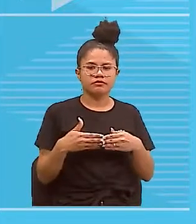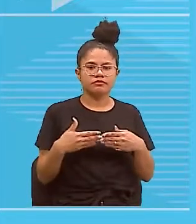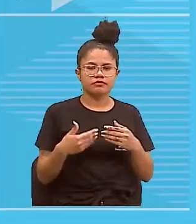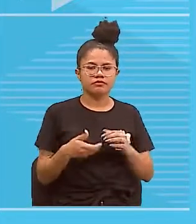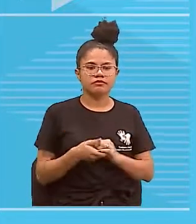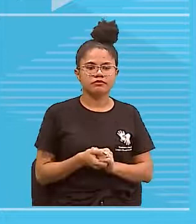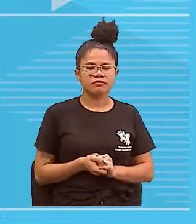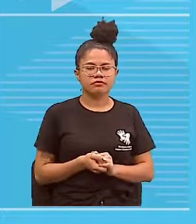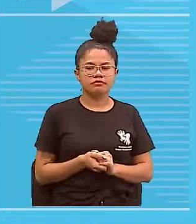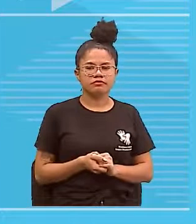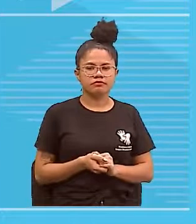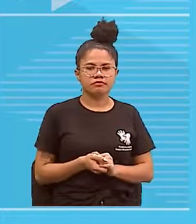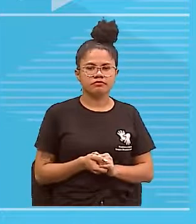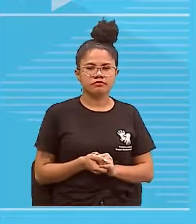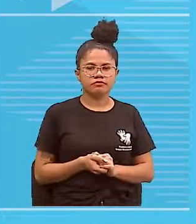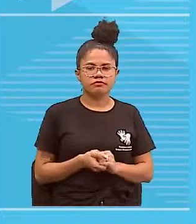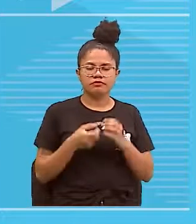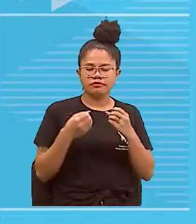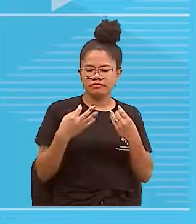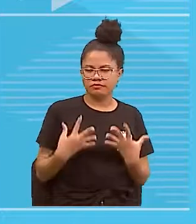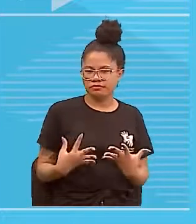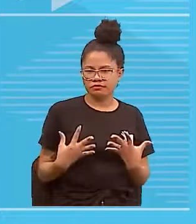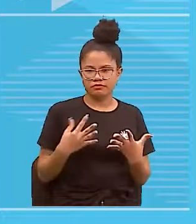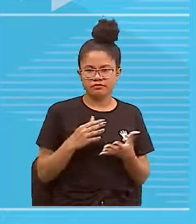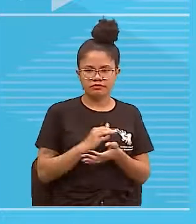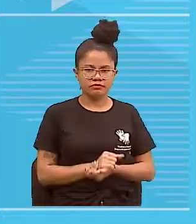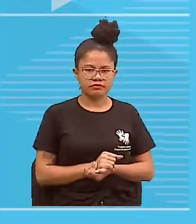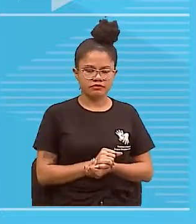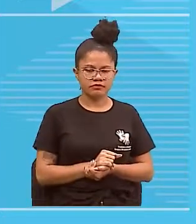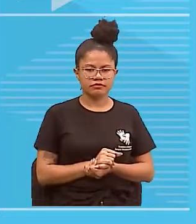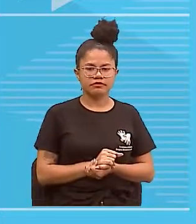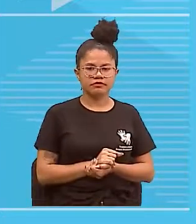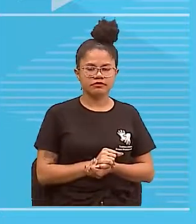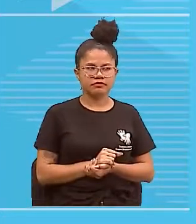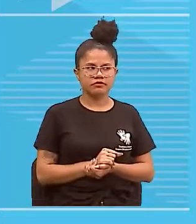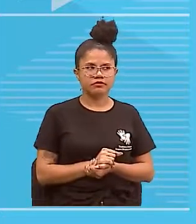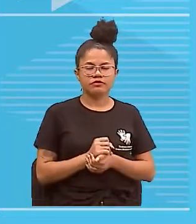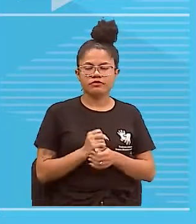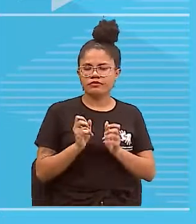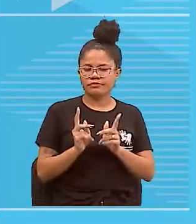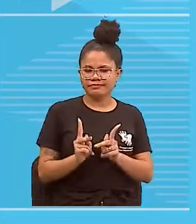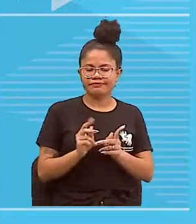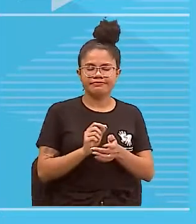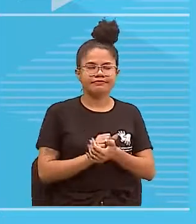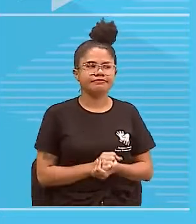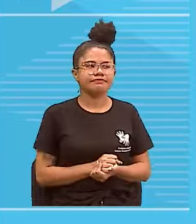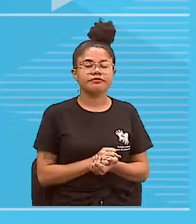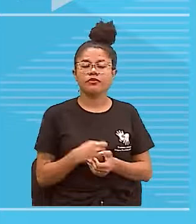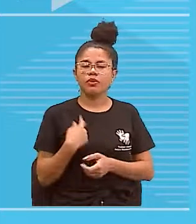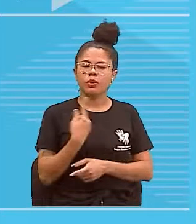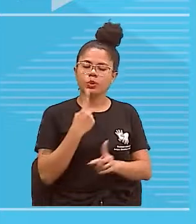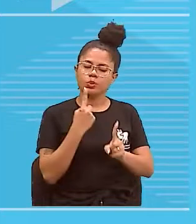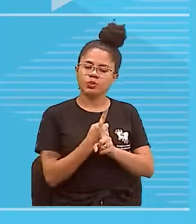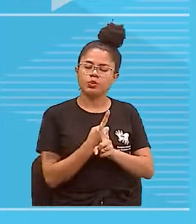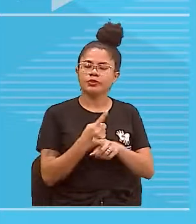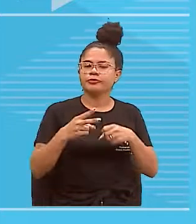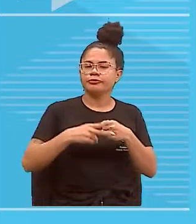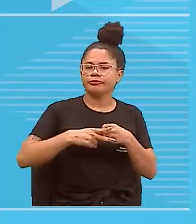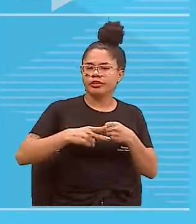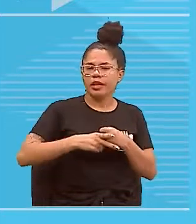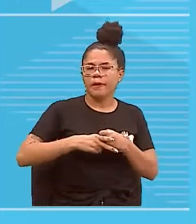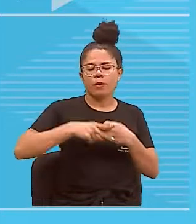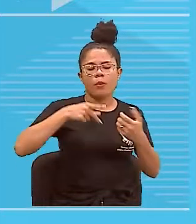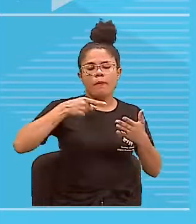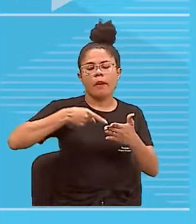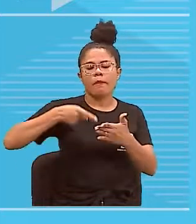e na instrução depende do uso que você faz né a gente encontra verbos em